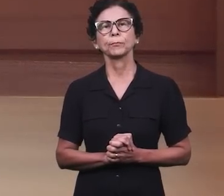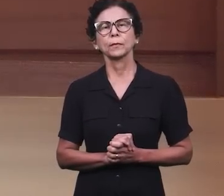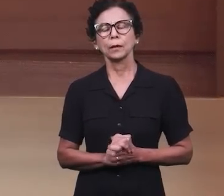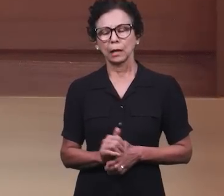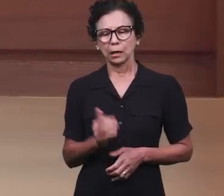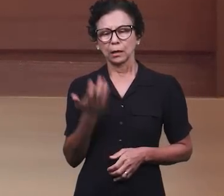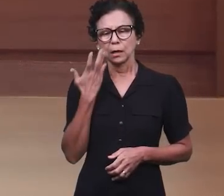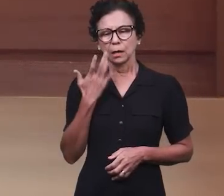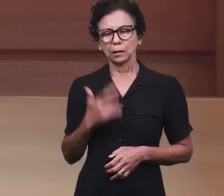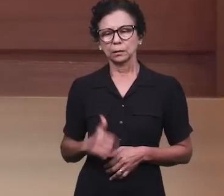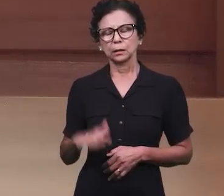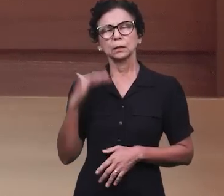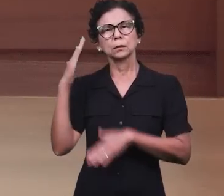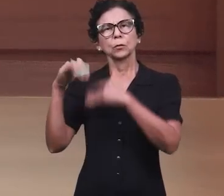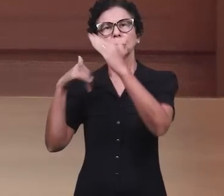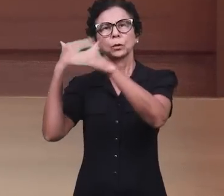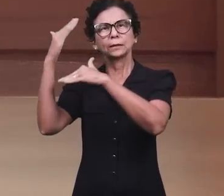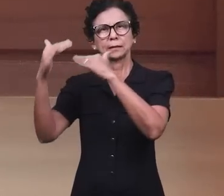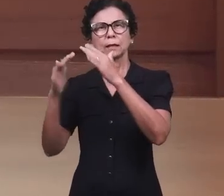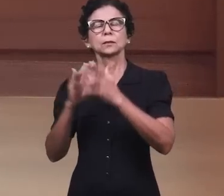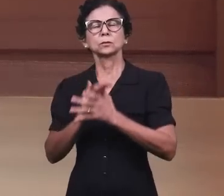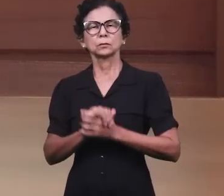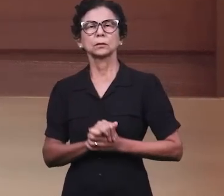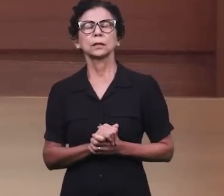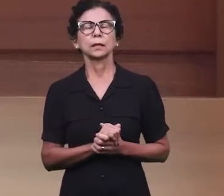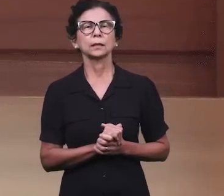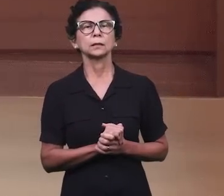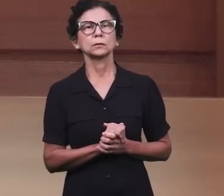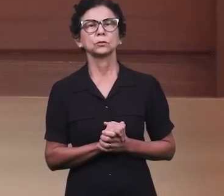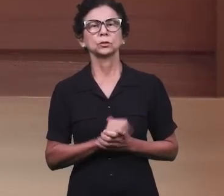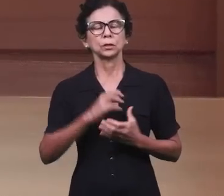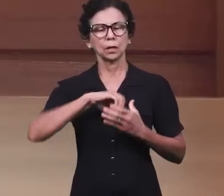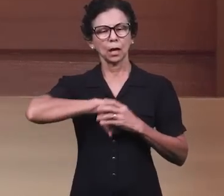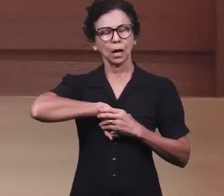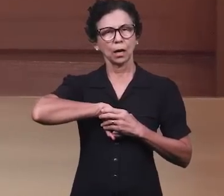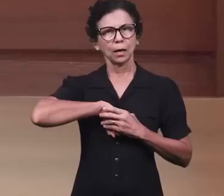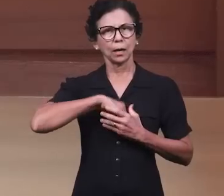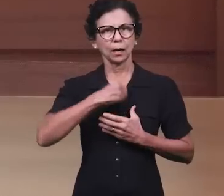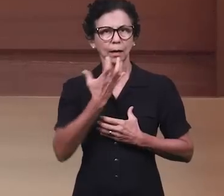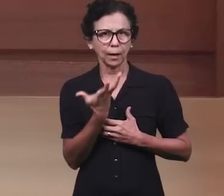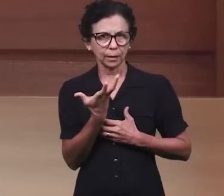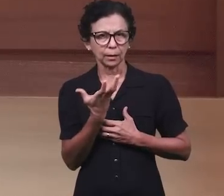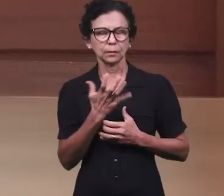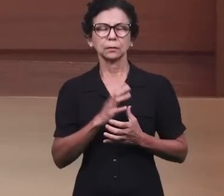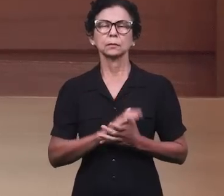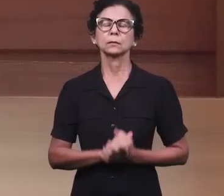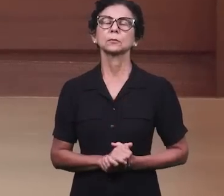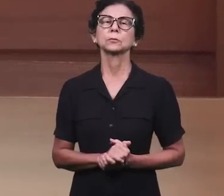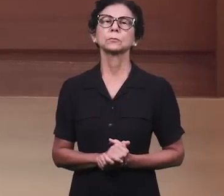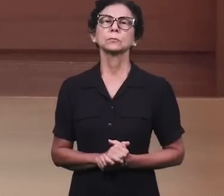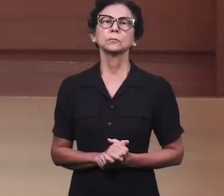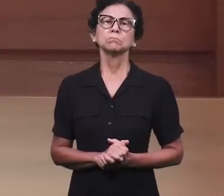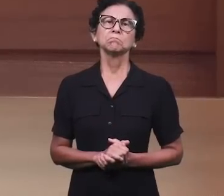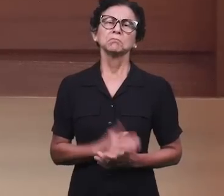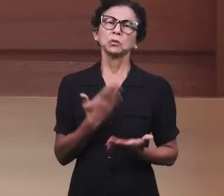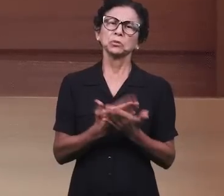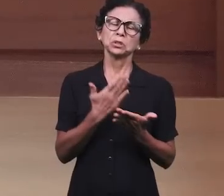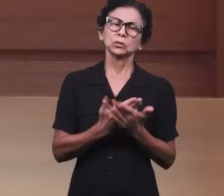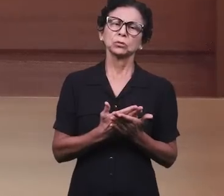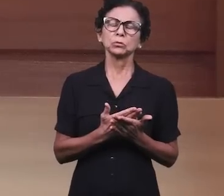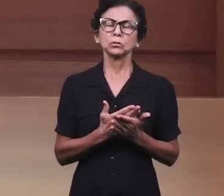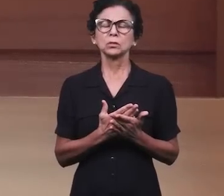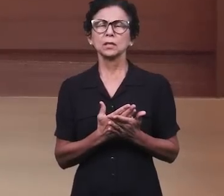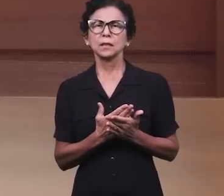formação do caráter da criança. O Luiz está colocando, né? Ou seja, tudo que a criança, os estudos variam,